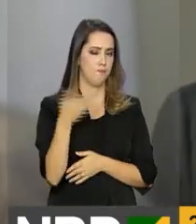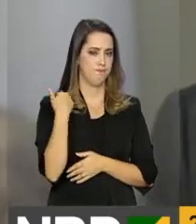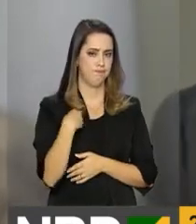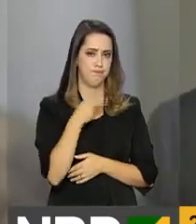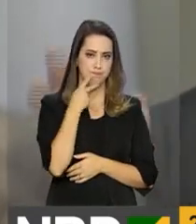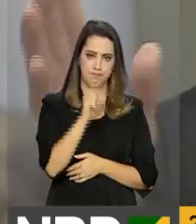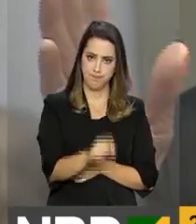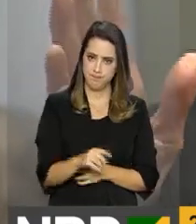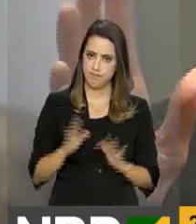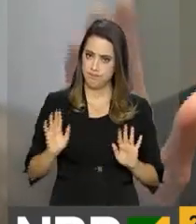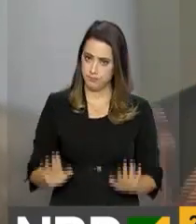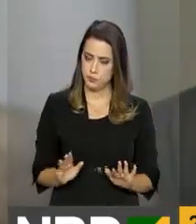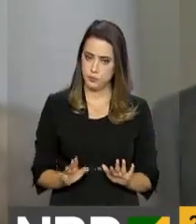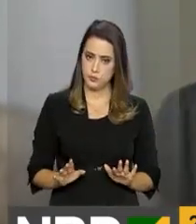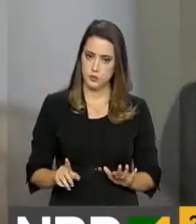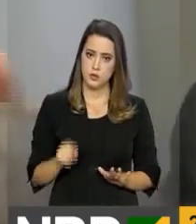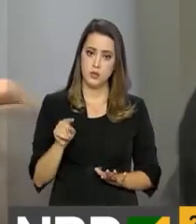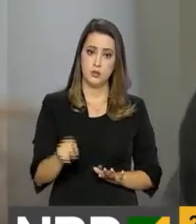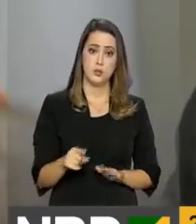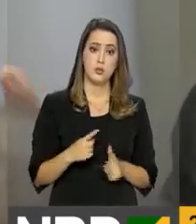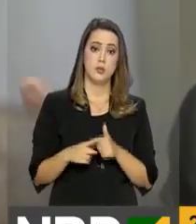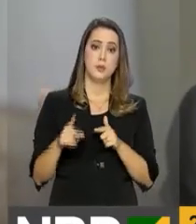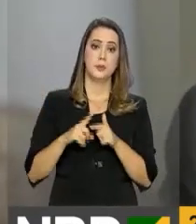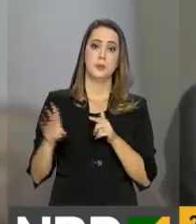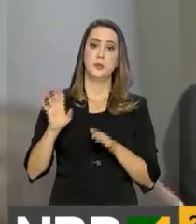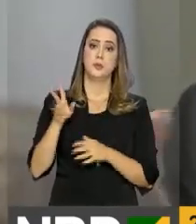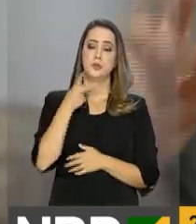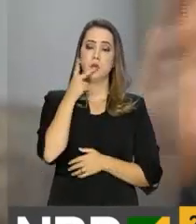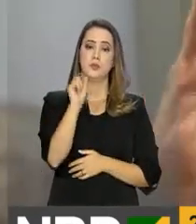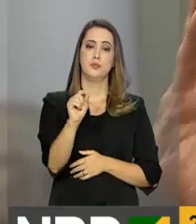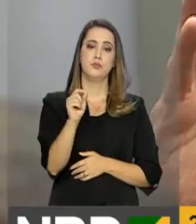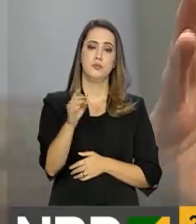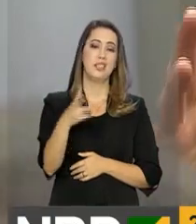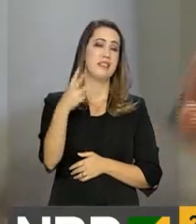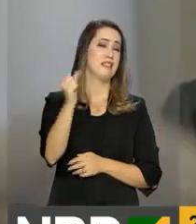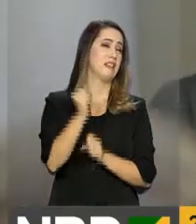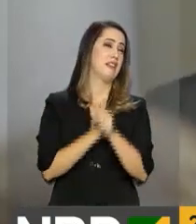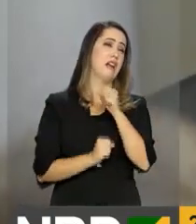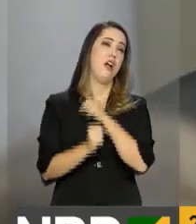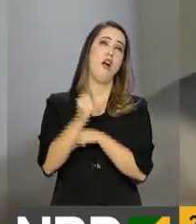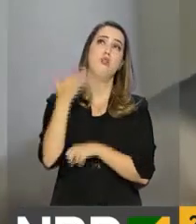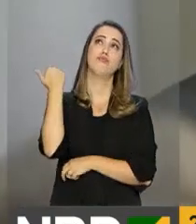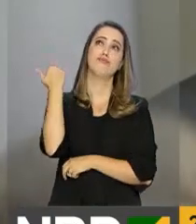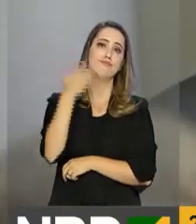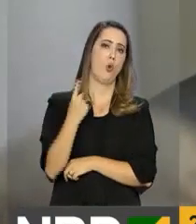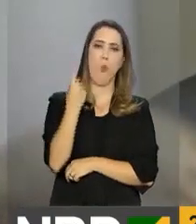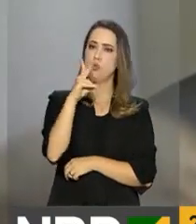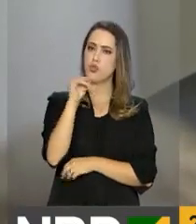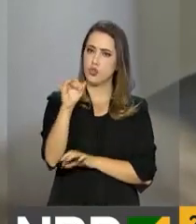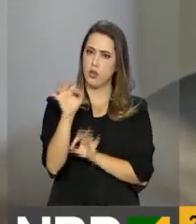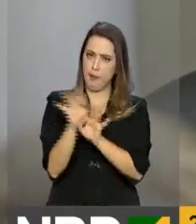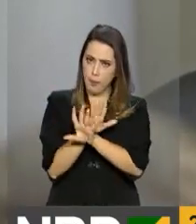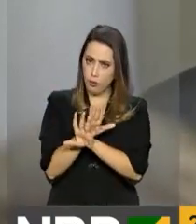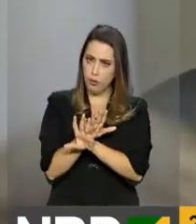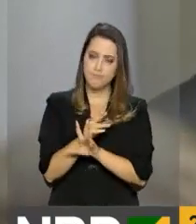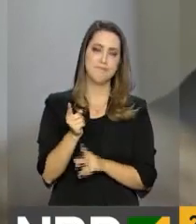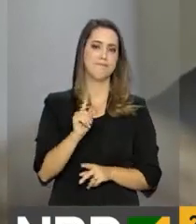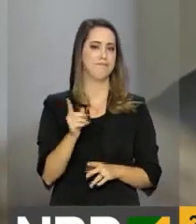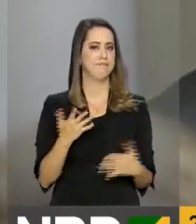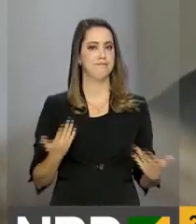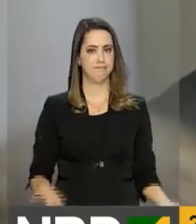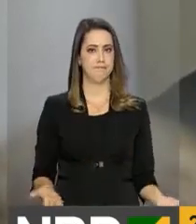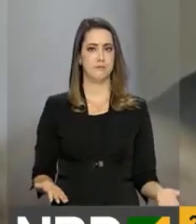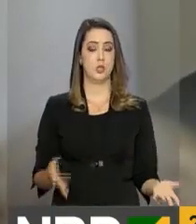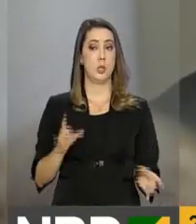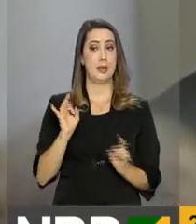nós dissemos, essas coisas vêm, como alguém lembrou aqui, em mais de 30 anos. Você não resolve de um dia para o outro, não é? Especialmente